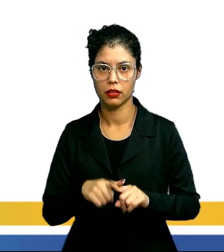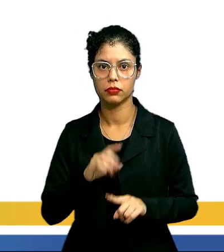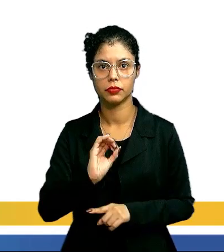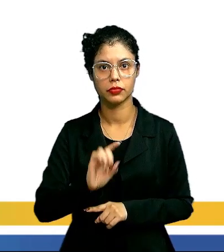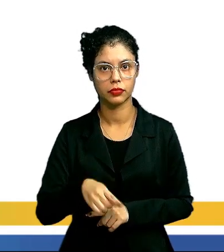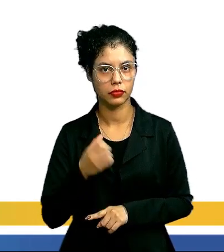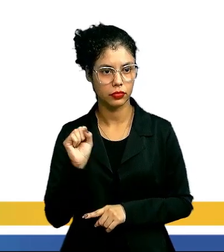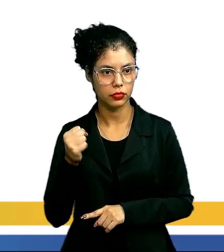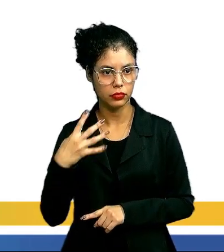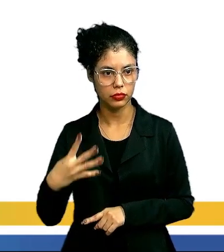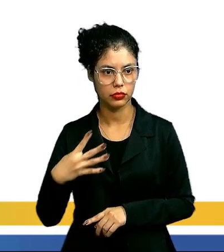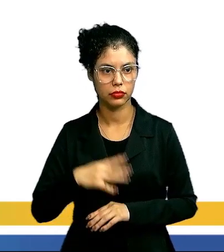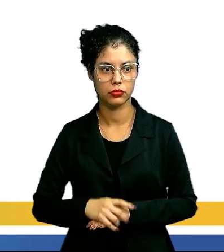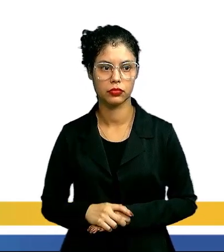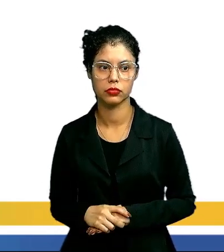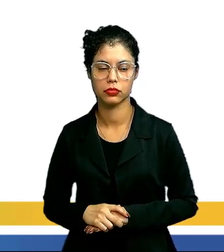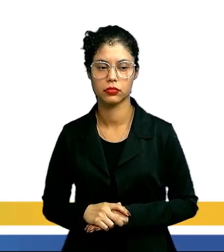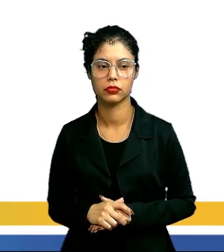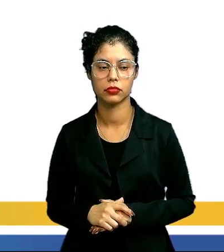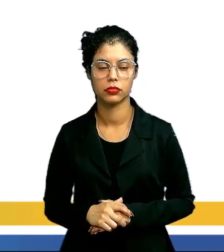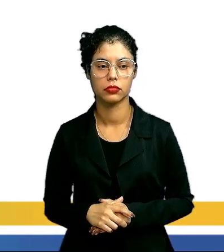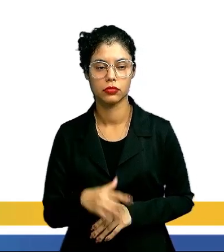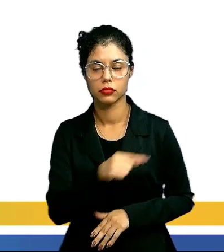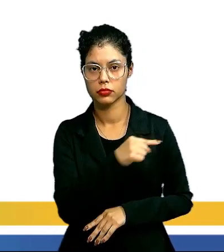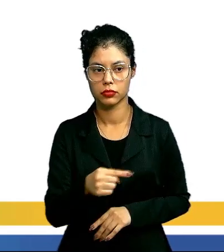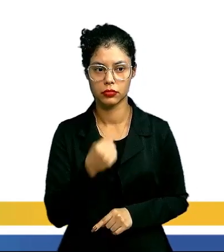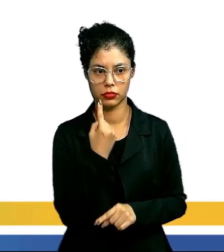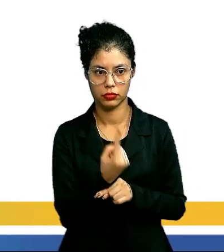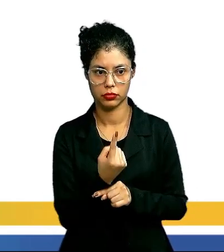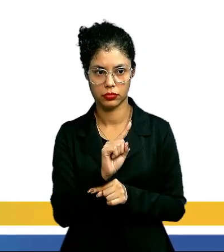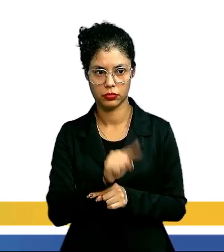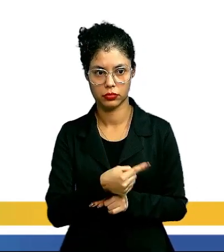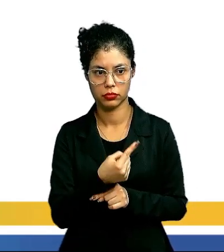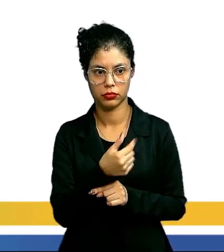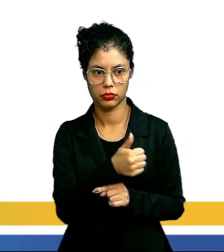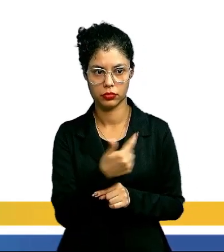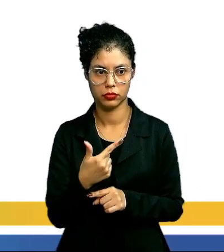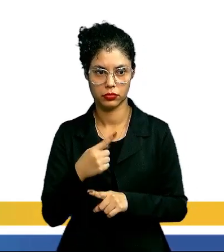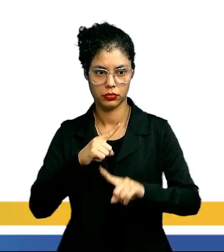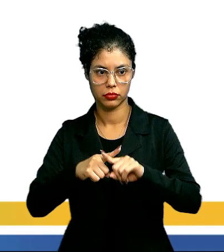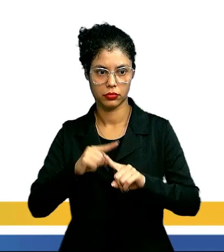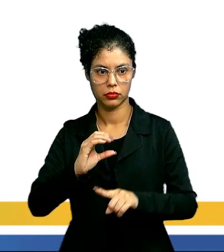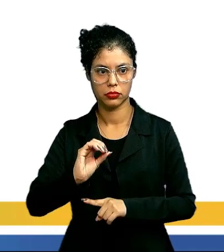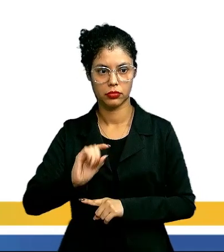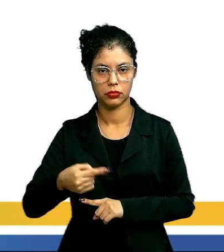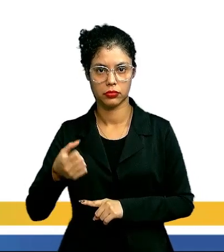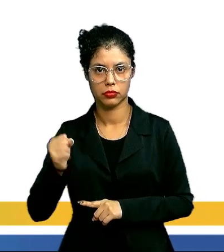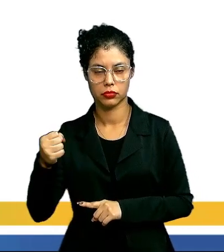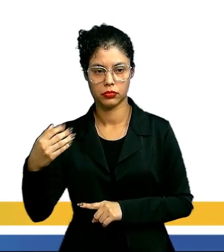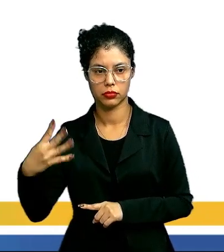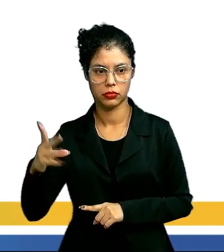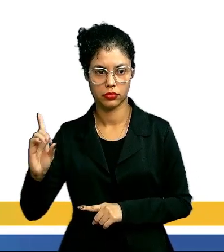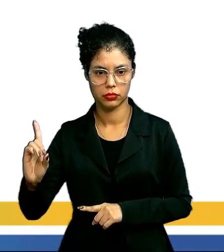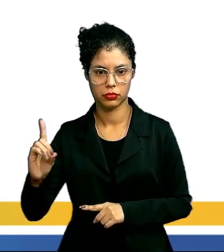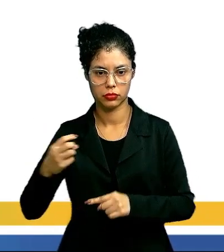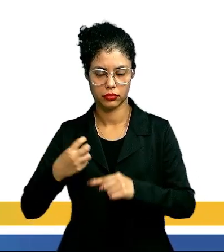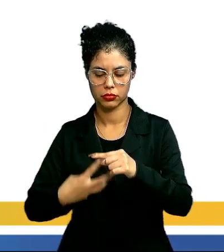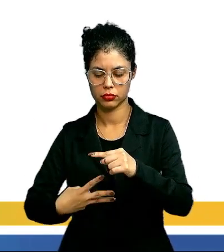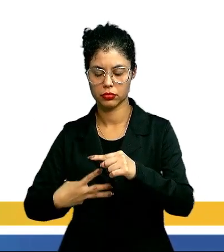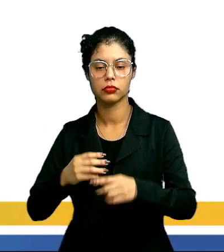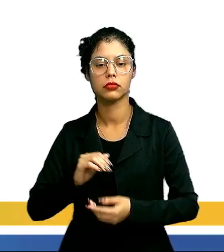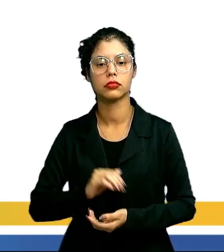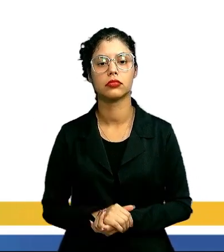do 0,84d menos os 12% vezes